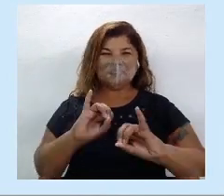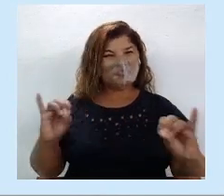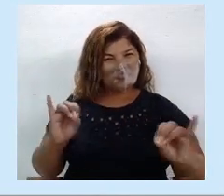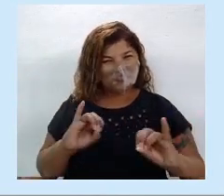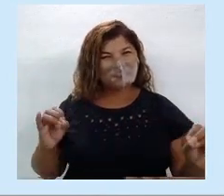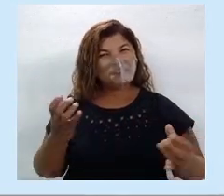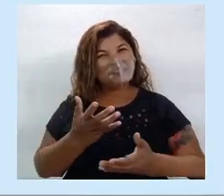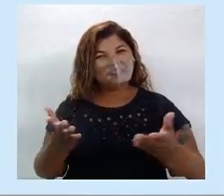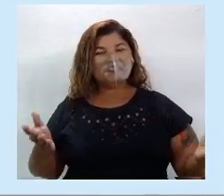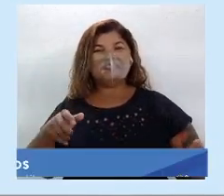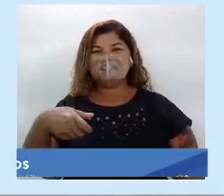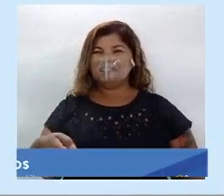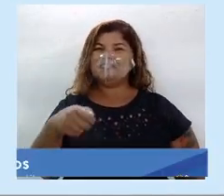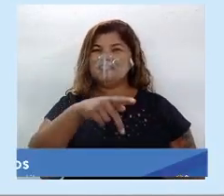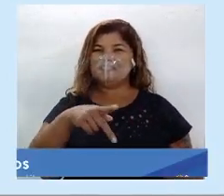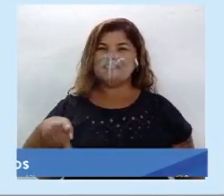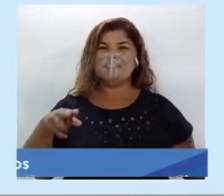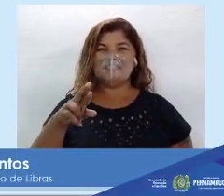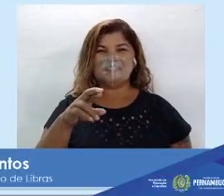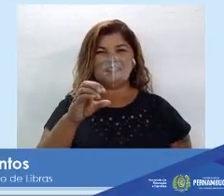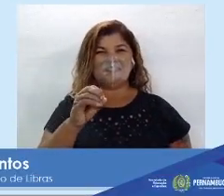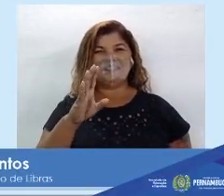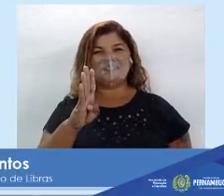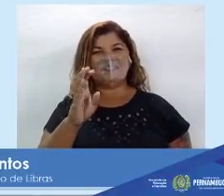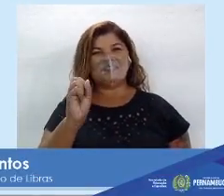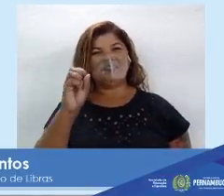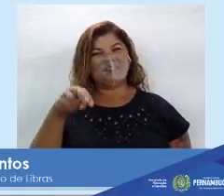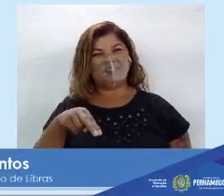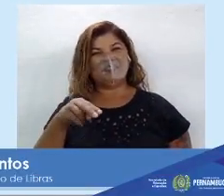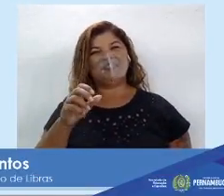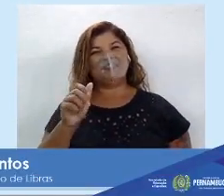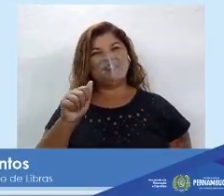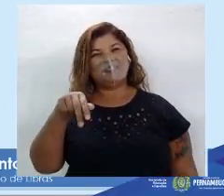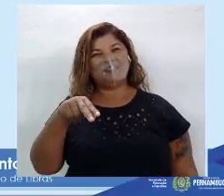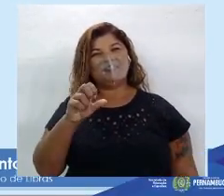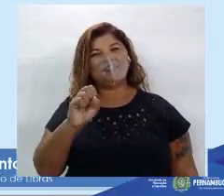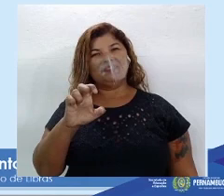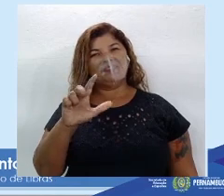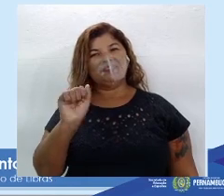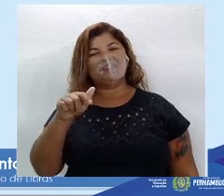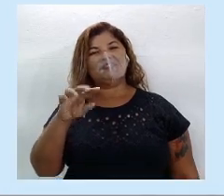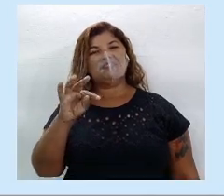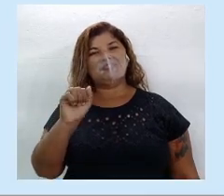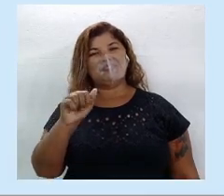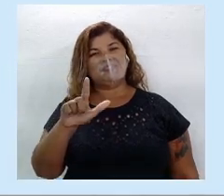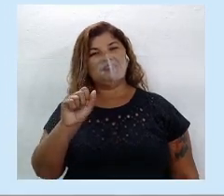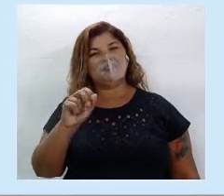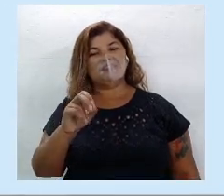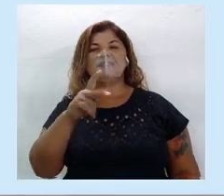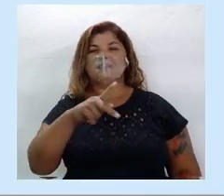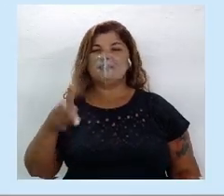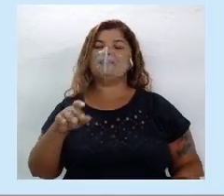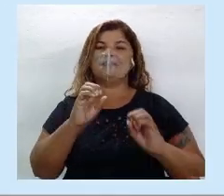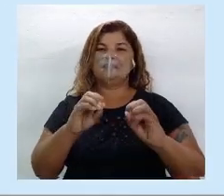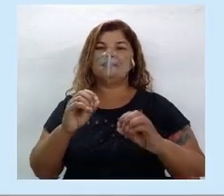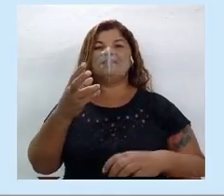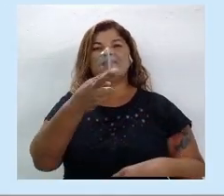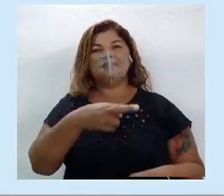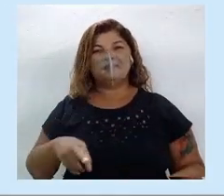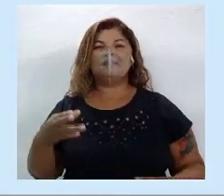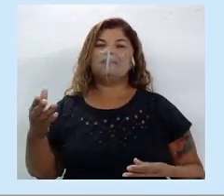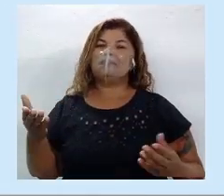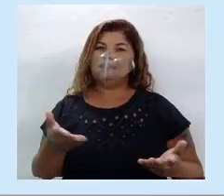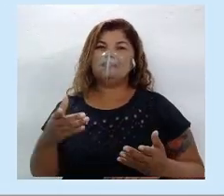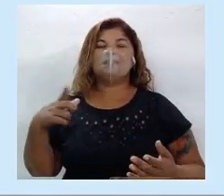Olá, estudantes! Eu sou o professor Robson Anselmo Tavares, professor de ensino religioso. E hoje nós